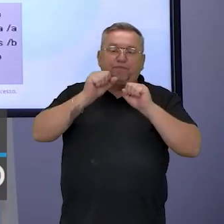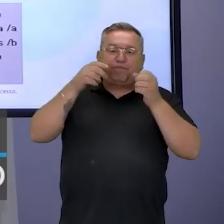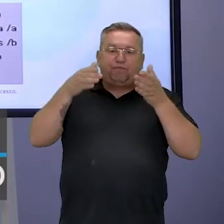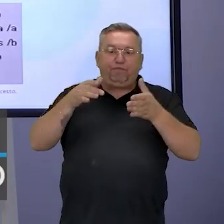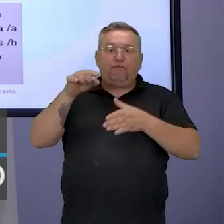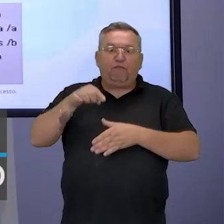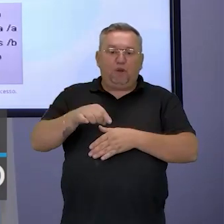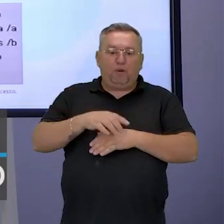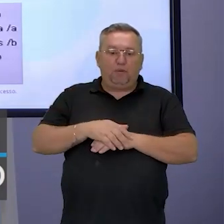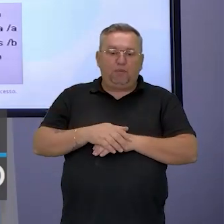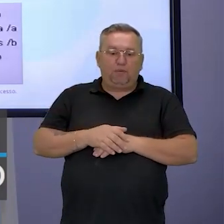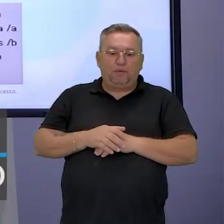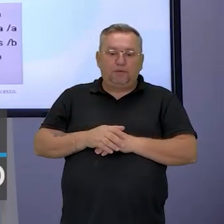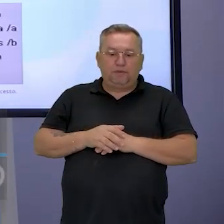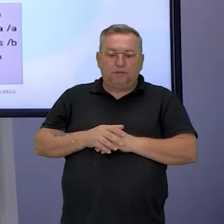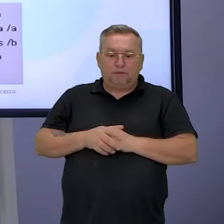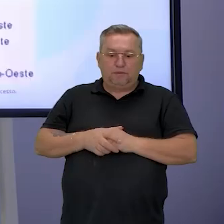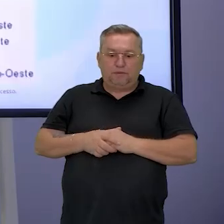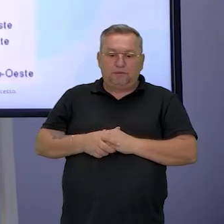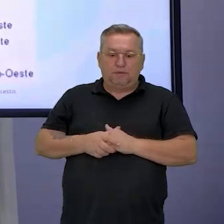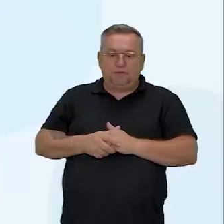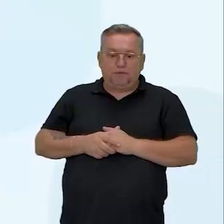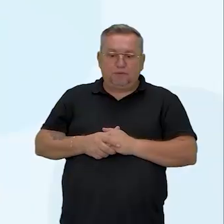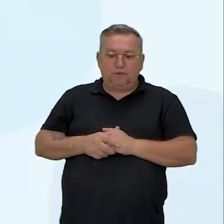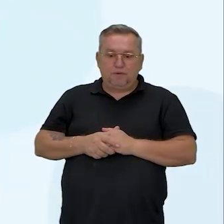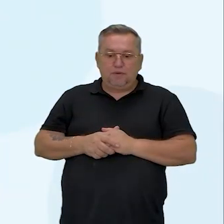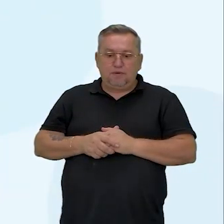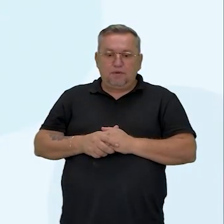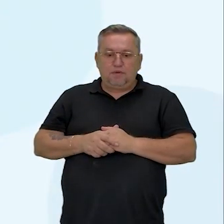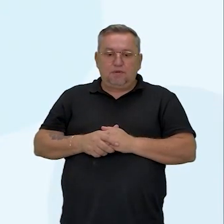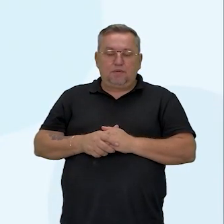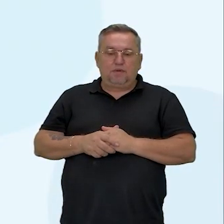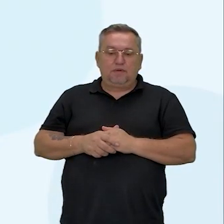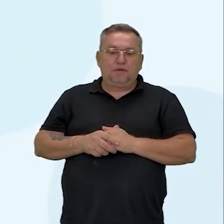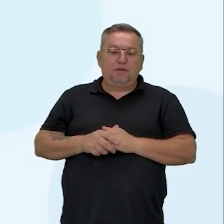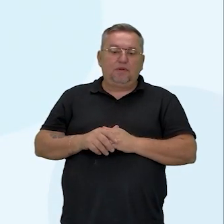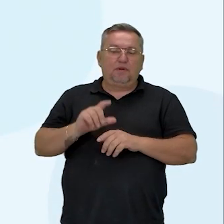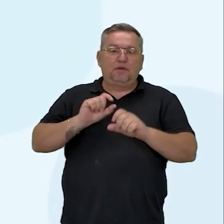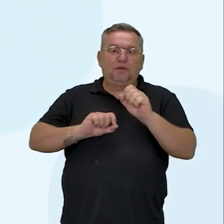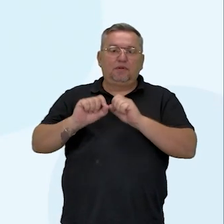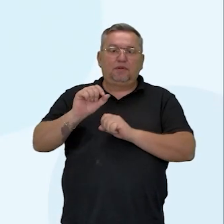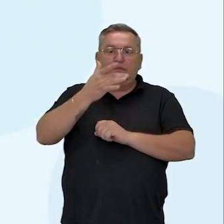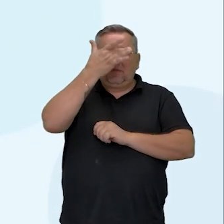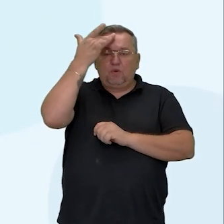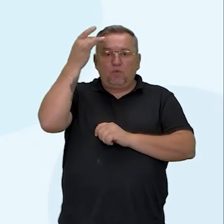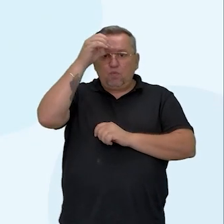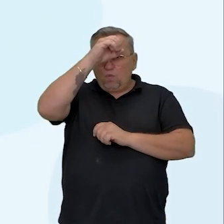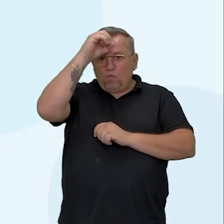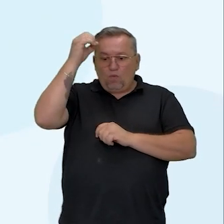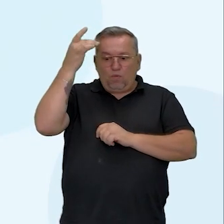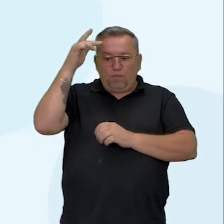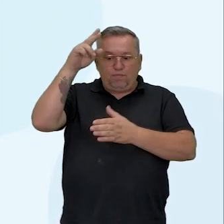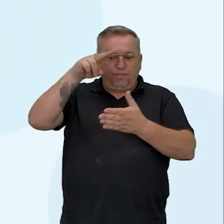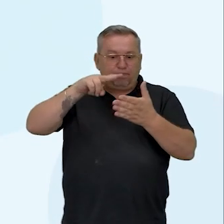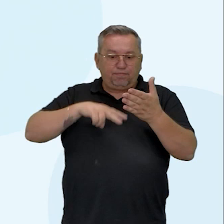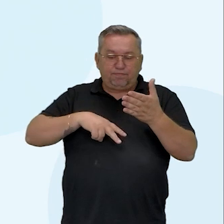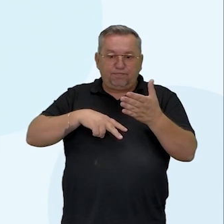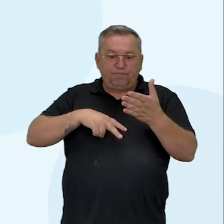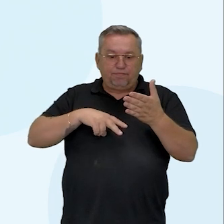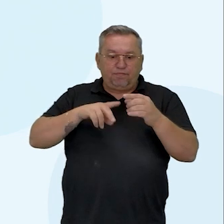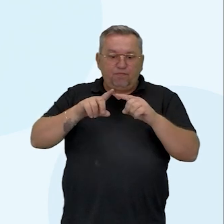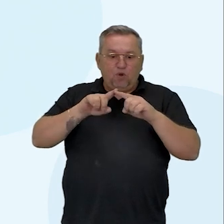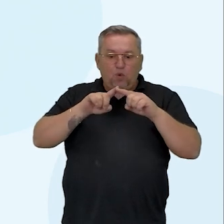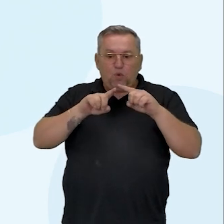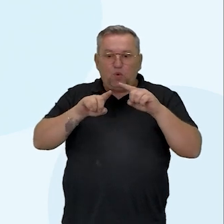concentrou aqui. Bota no LED o próximo slide, vamos lá. Olha as taxas de analfabetismo. Elas começam a